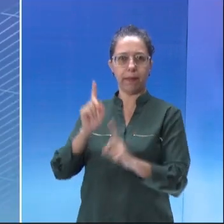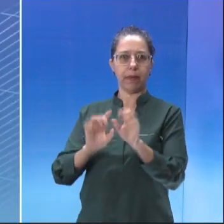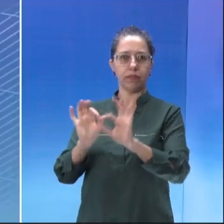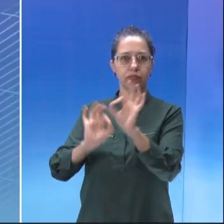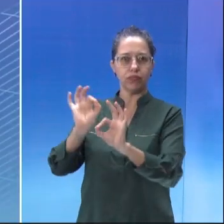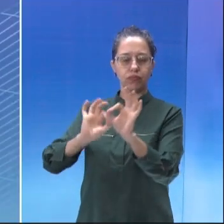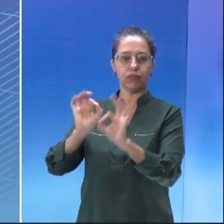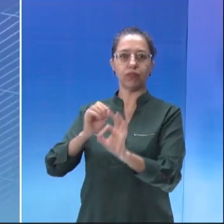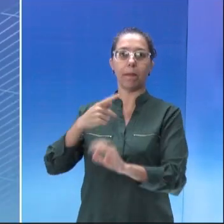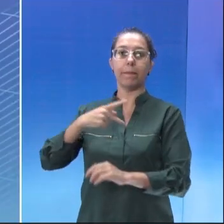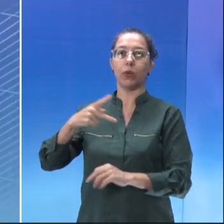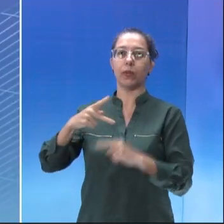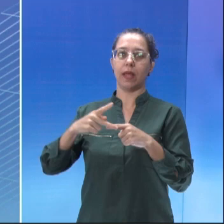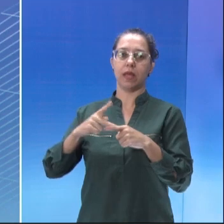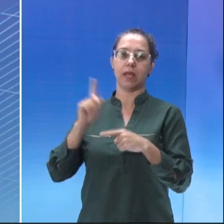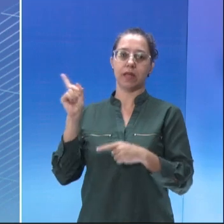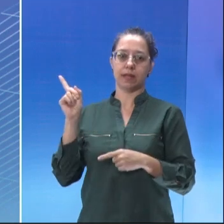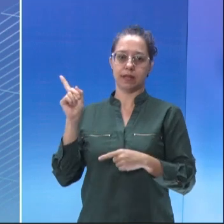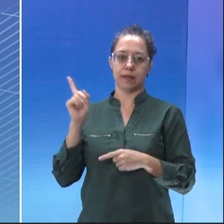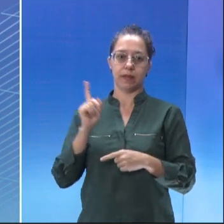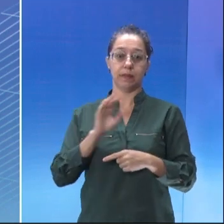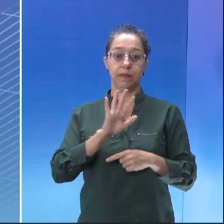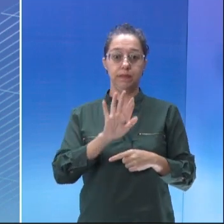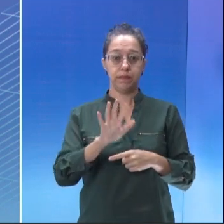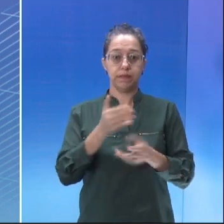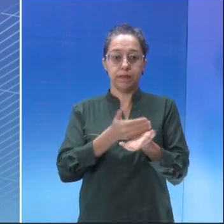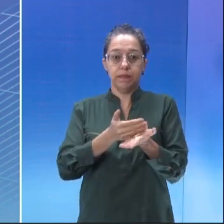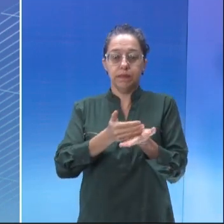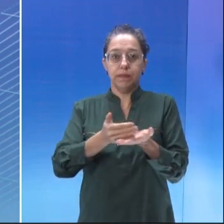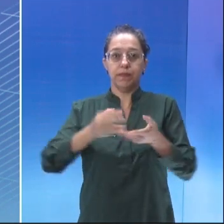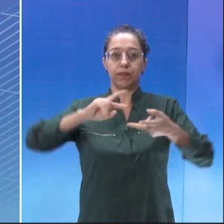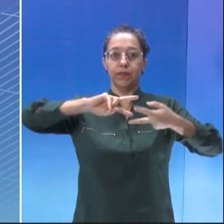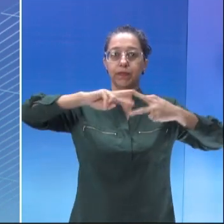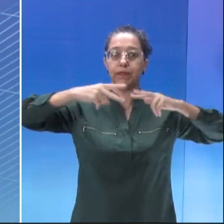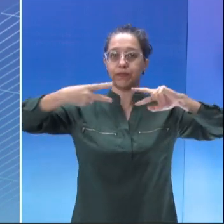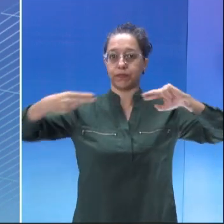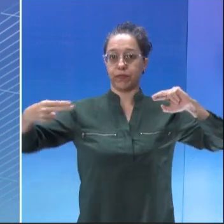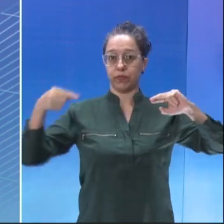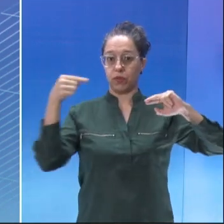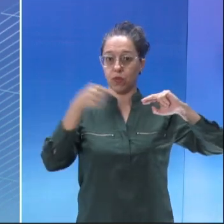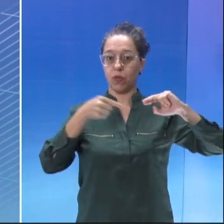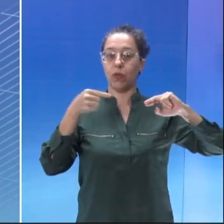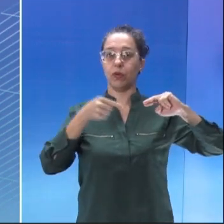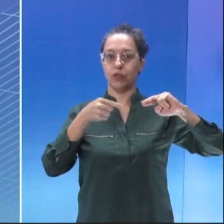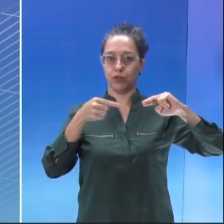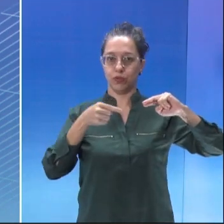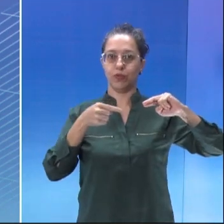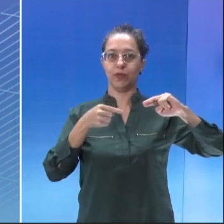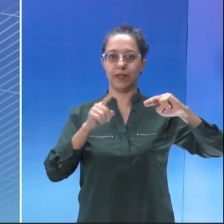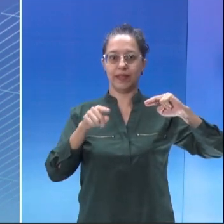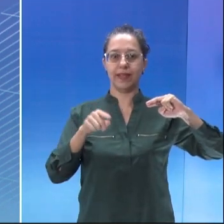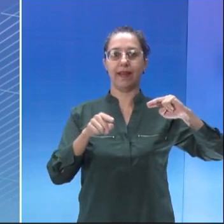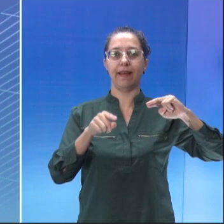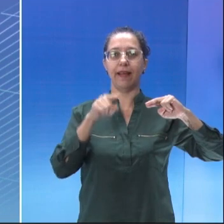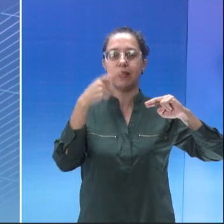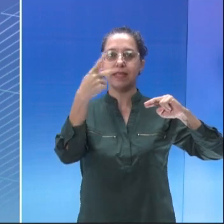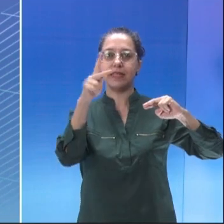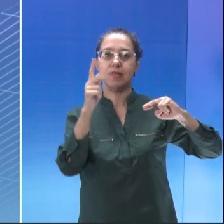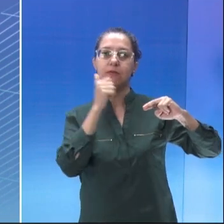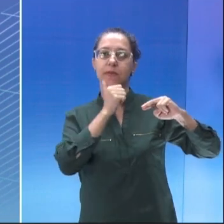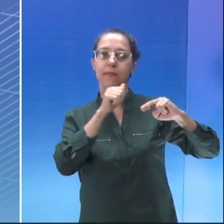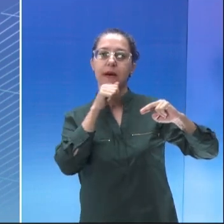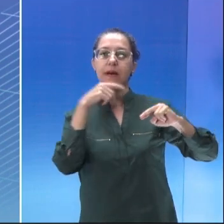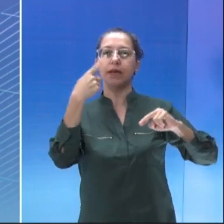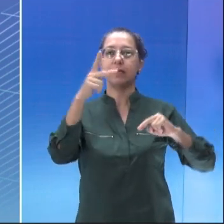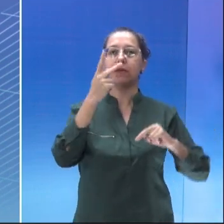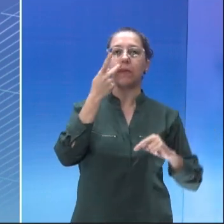são produzidas a partir do código genético. É esse código aí que você herdou lá de sua mãe,